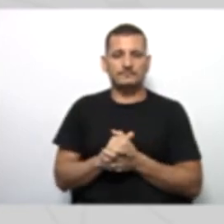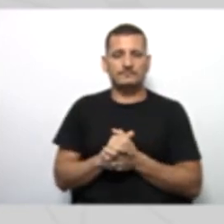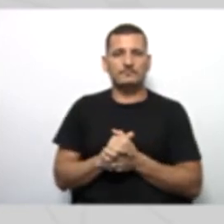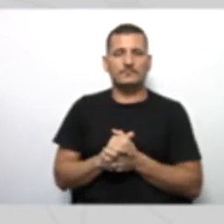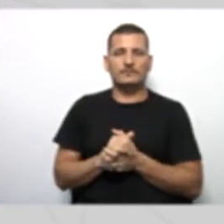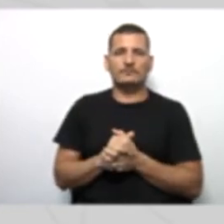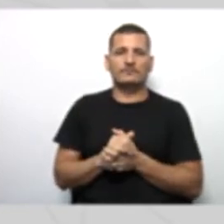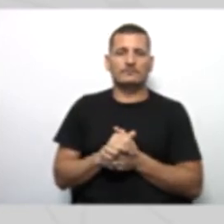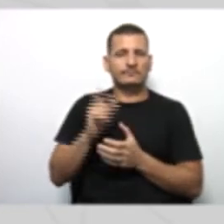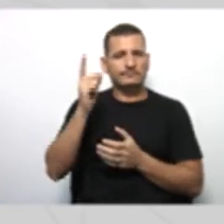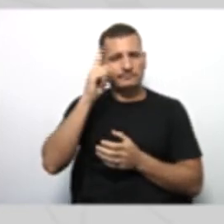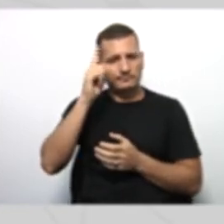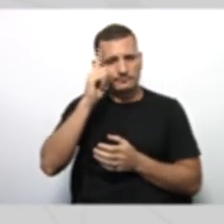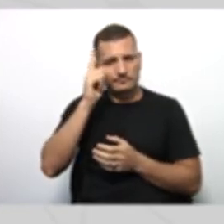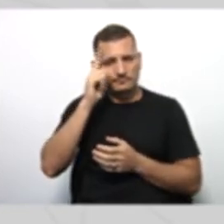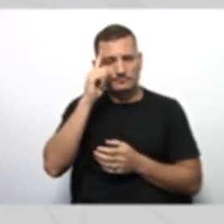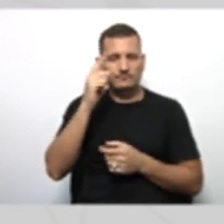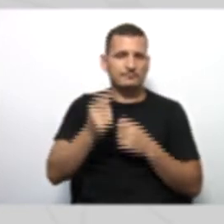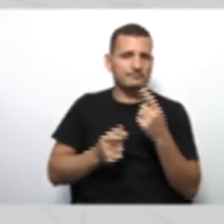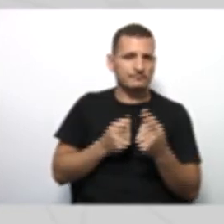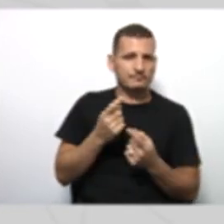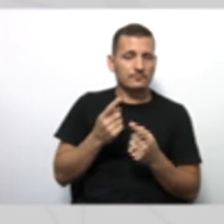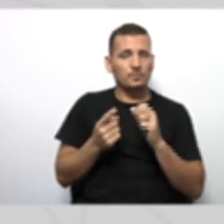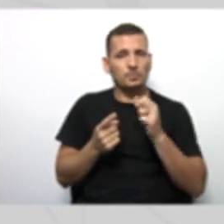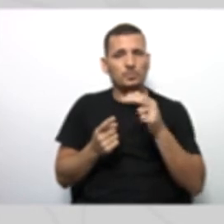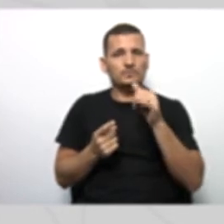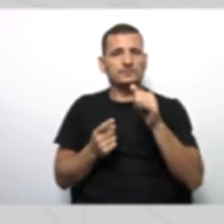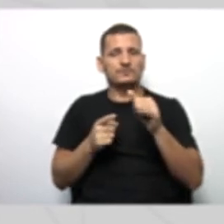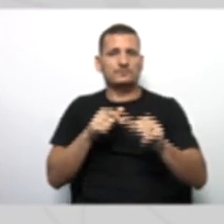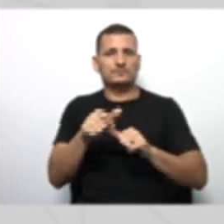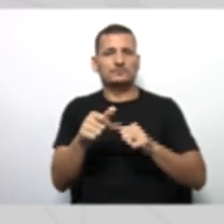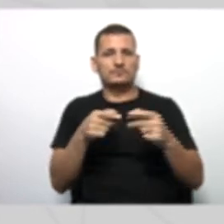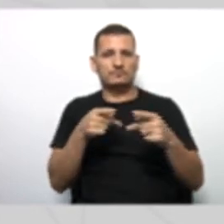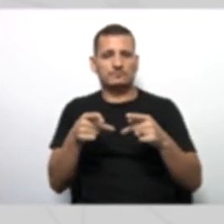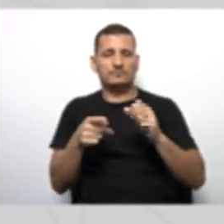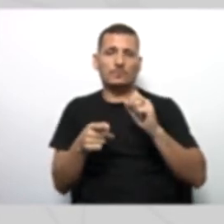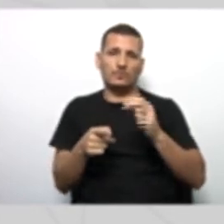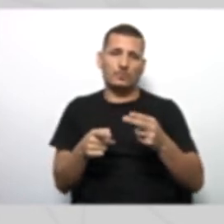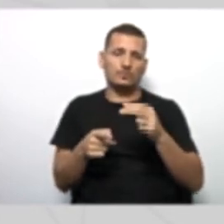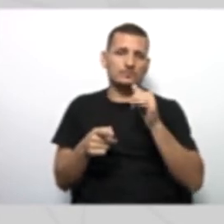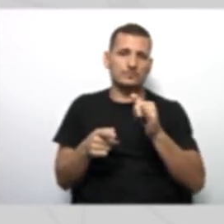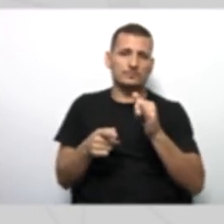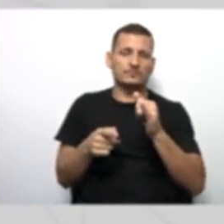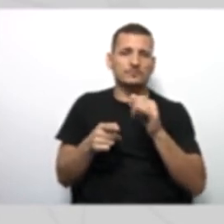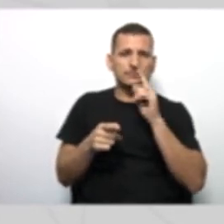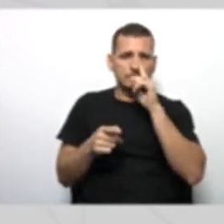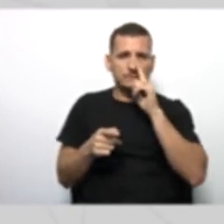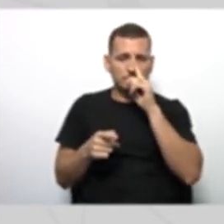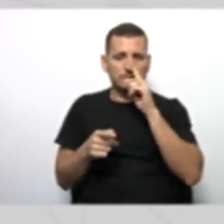viu que está saindo as coisas do nosso trilho aí, da nossa responsabilidade, a gente vai agir, a gente vai controlar, vai